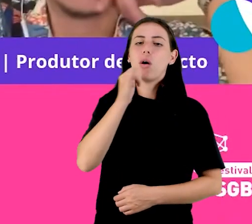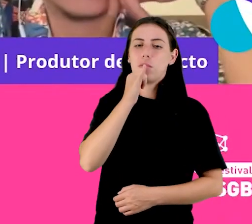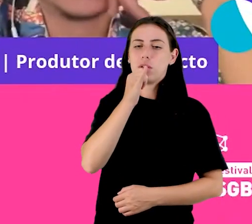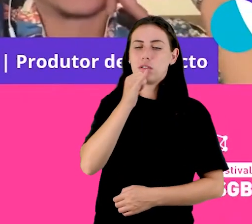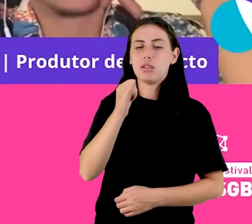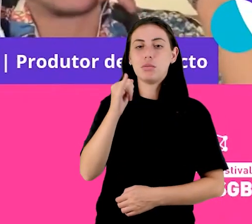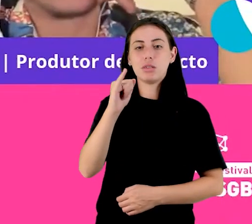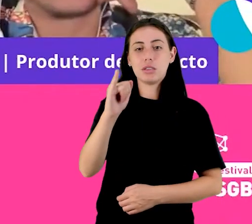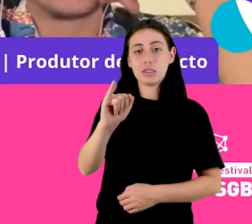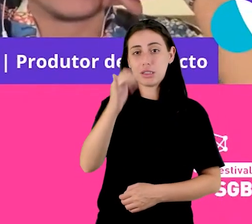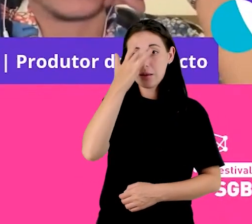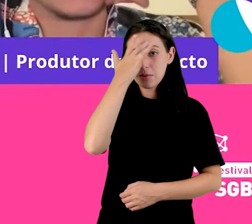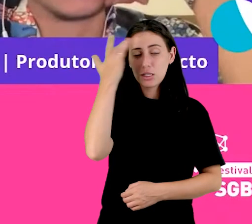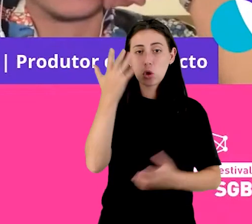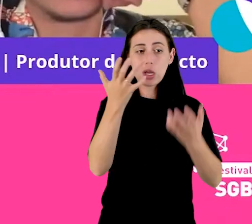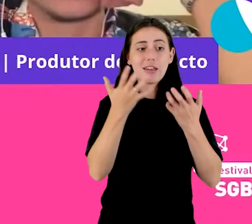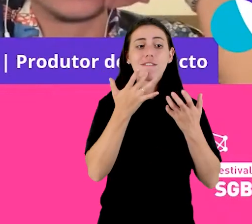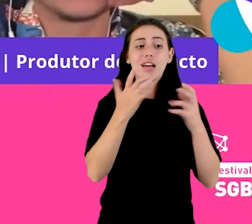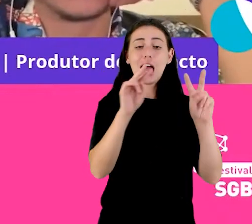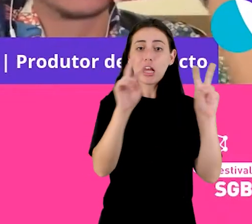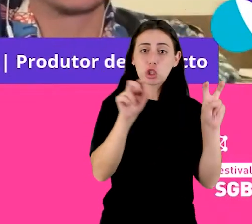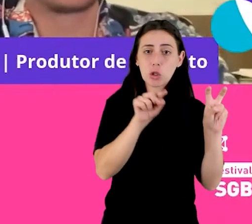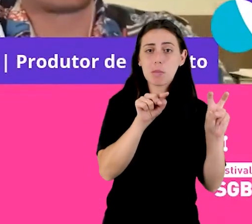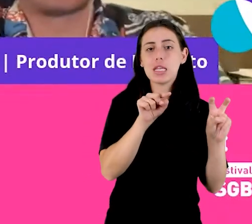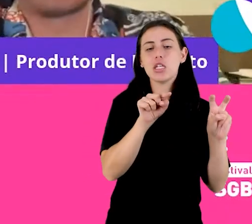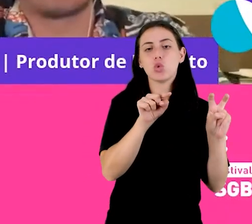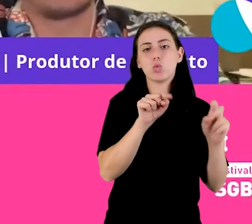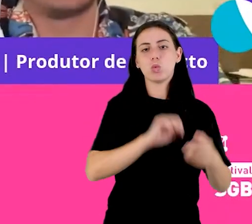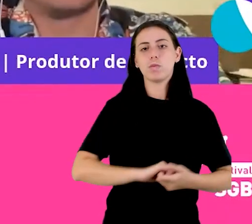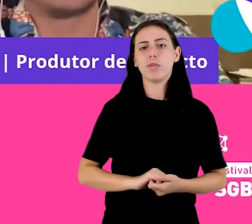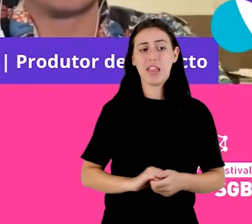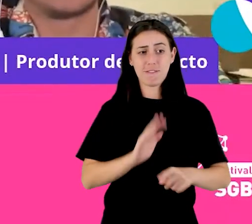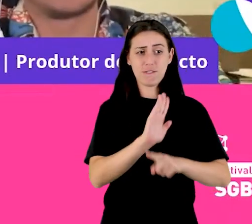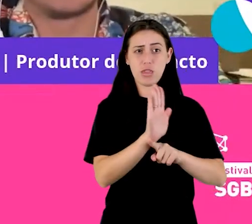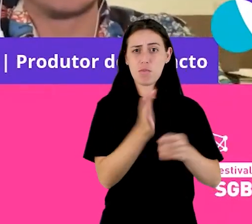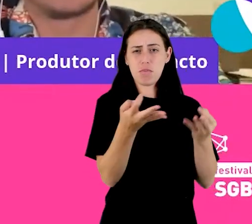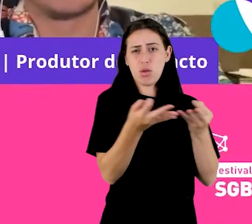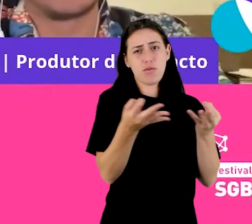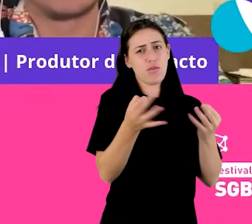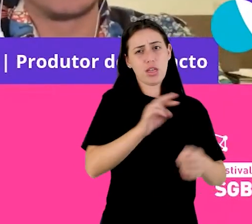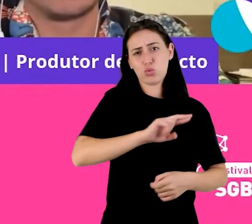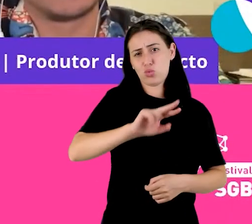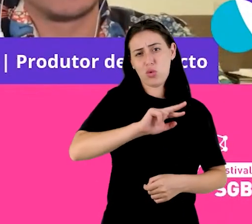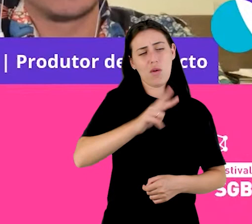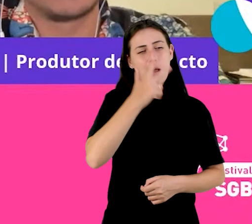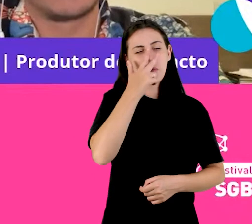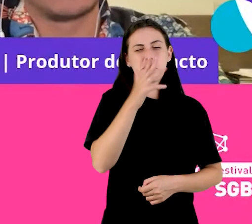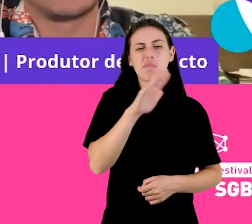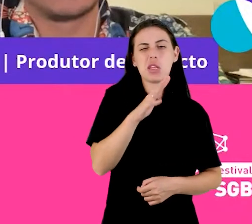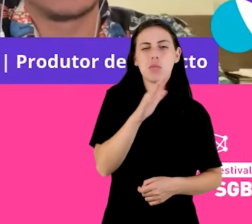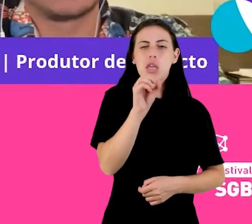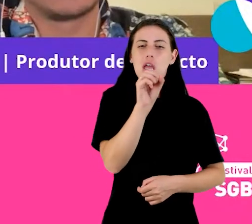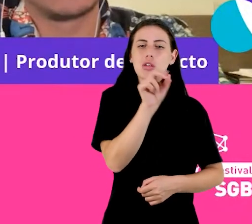imagina que vou expor nada, não. Mas eu vou falar assim, sei lá, alguém de repente decide fazer, eu quero falar sobre essa causa. E aí eu vou fazer um